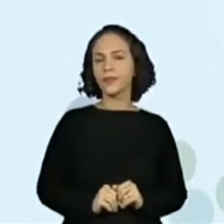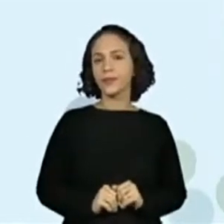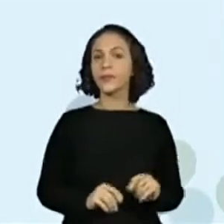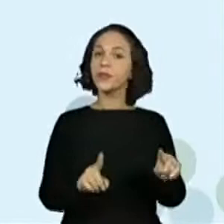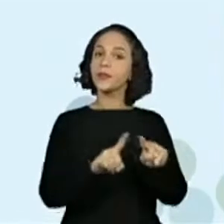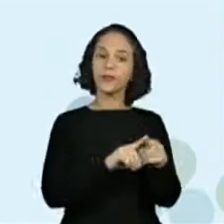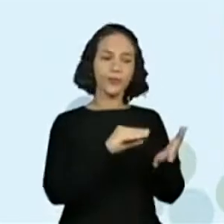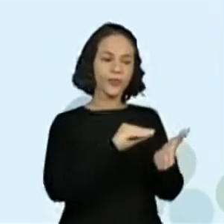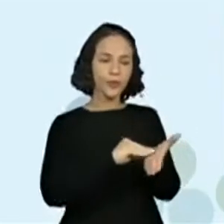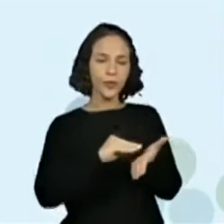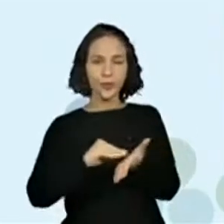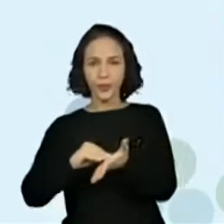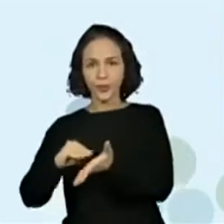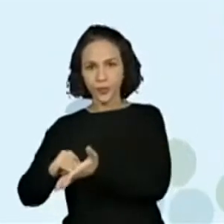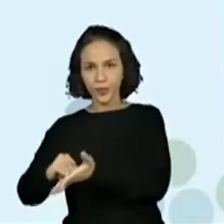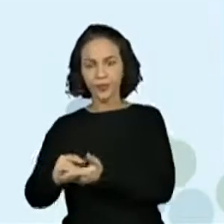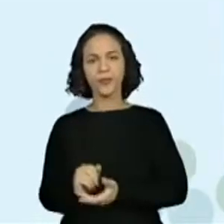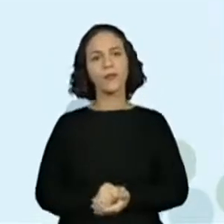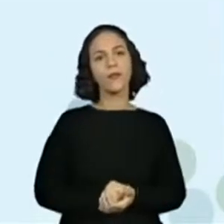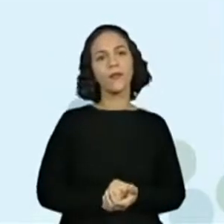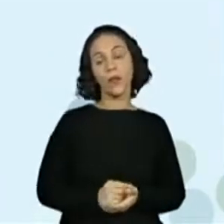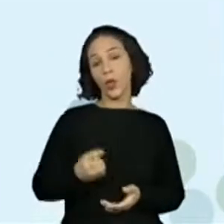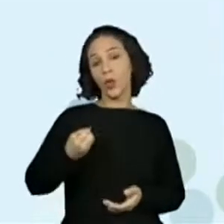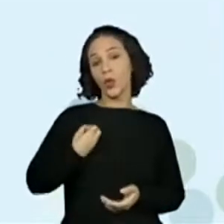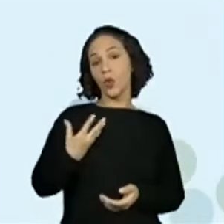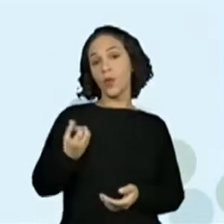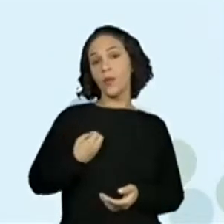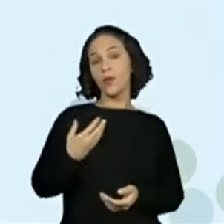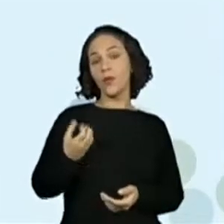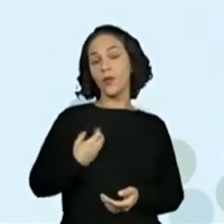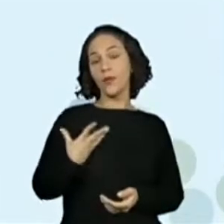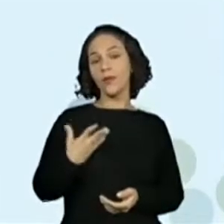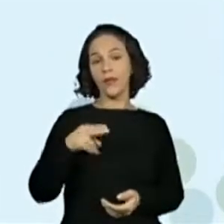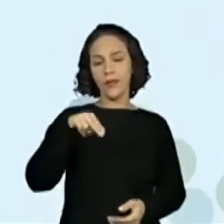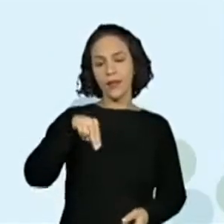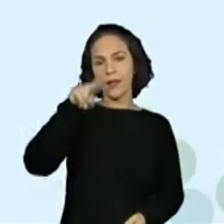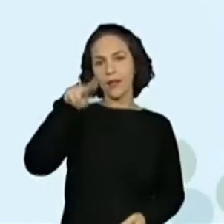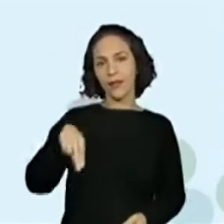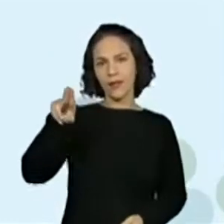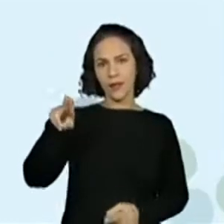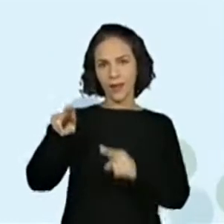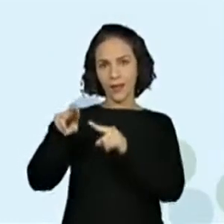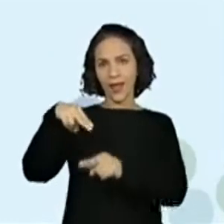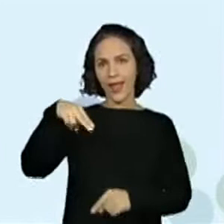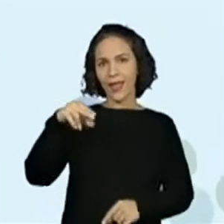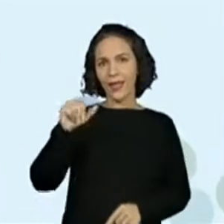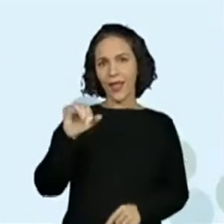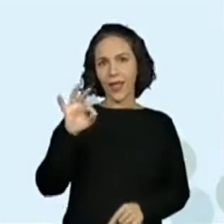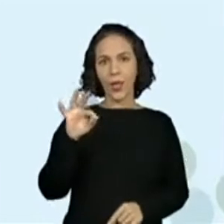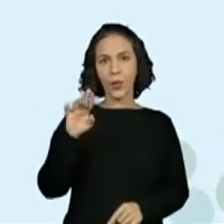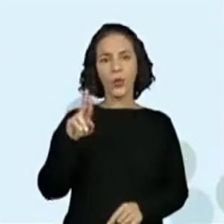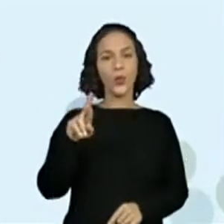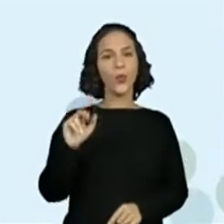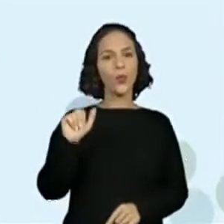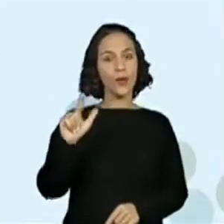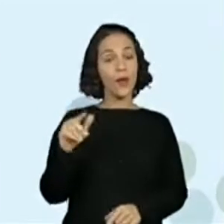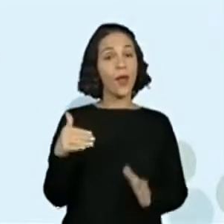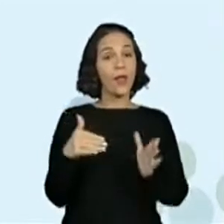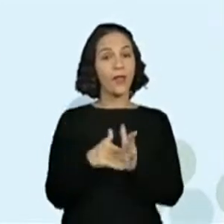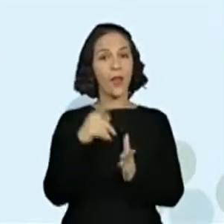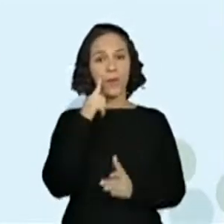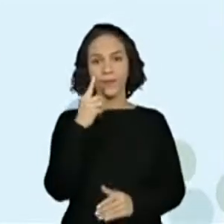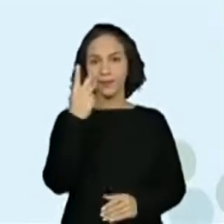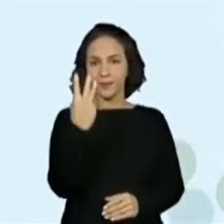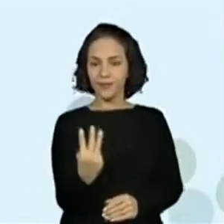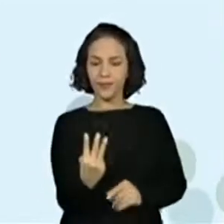e registrar números naturais até a ordem das centenas. Então, continuamos aí até 3